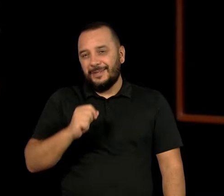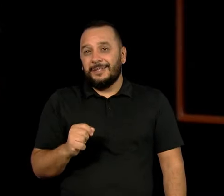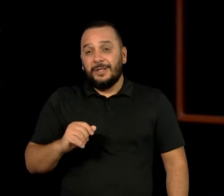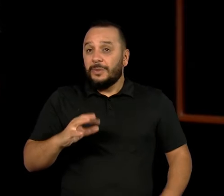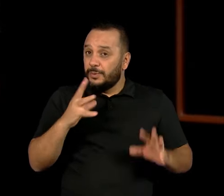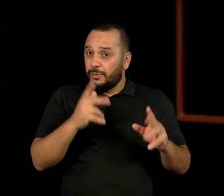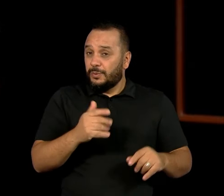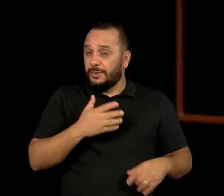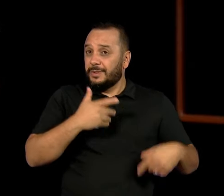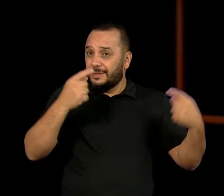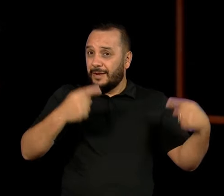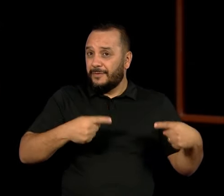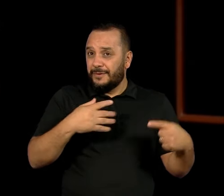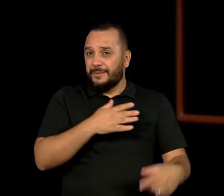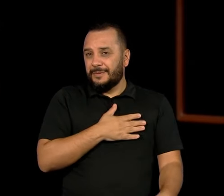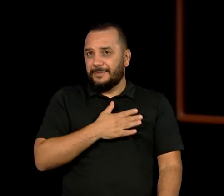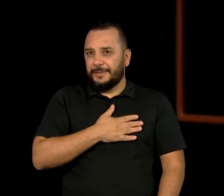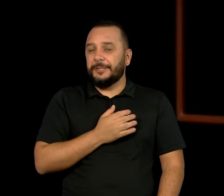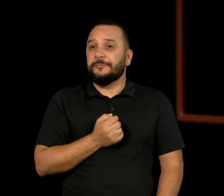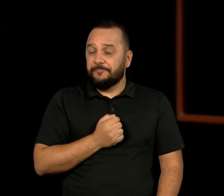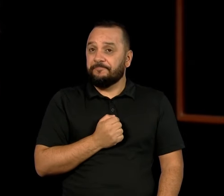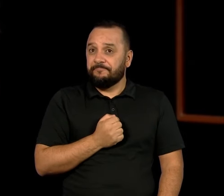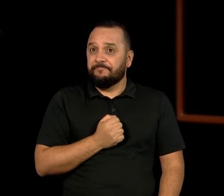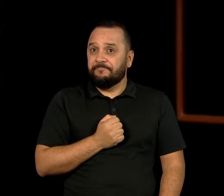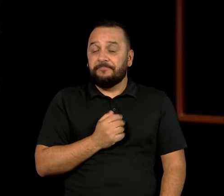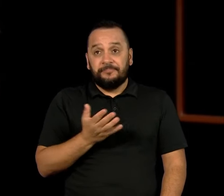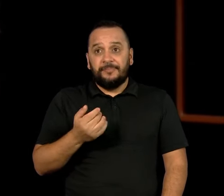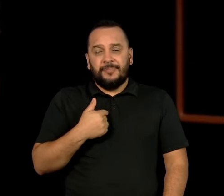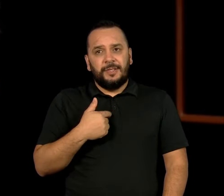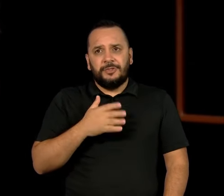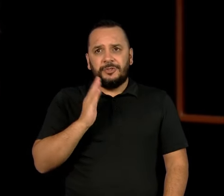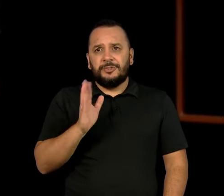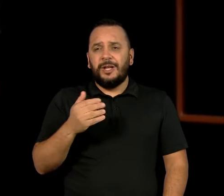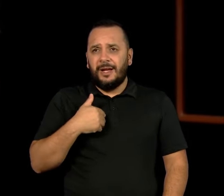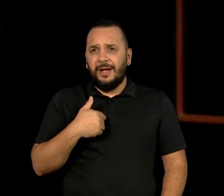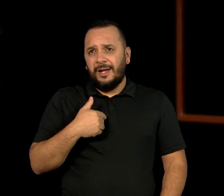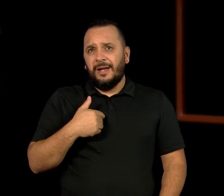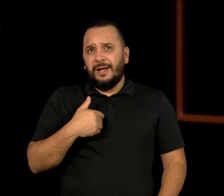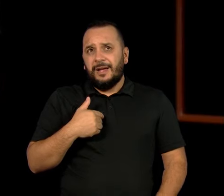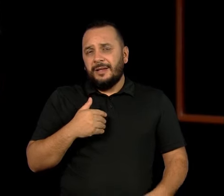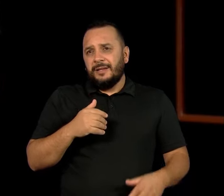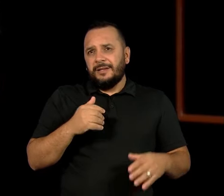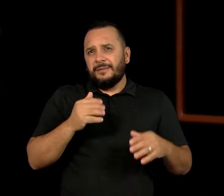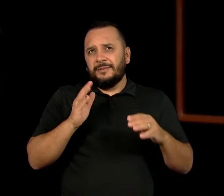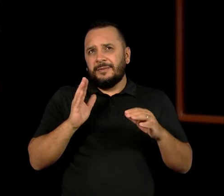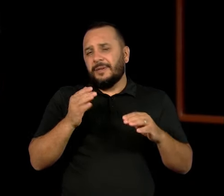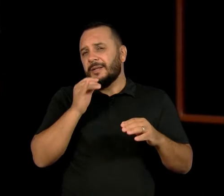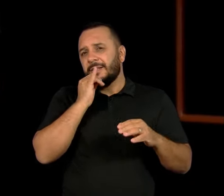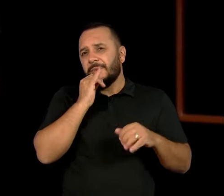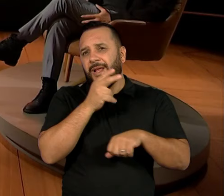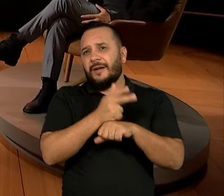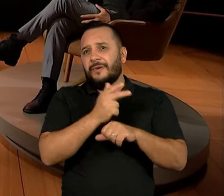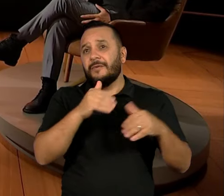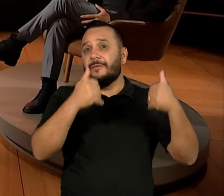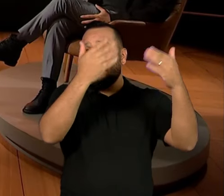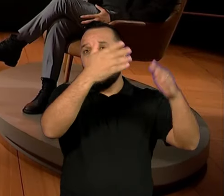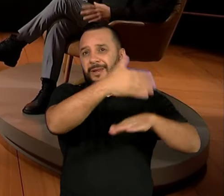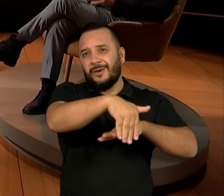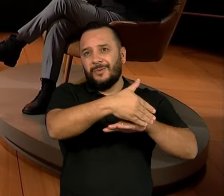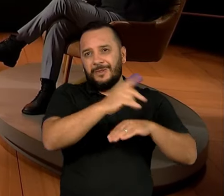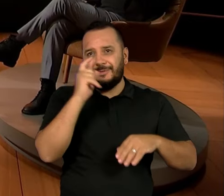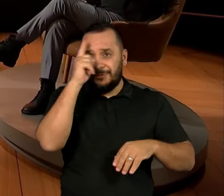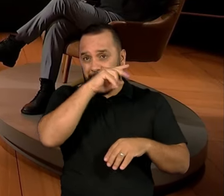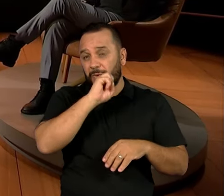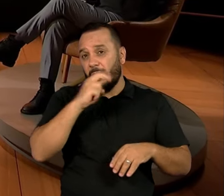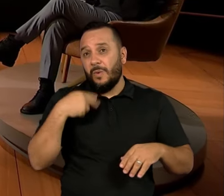tudo foi um desafio. As externas noturnas eram mais difíceis. Ou então, as externas de manhã cedinho, acordar às 4 horas da manhã,